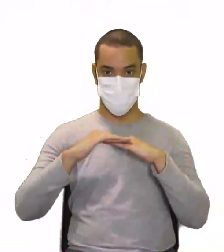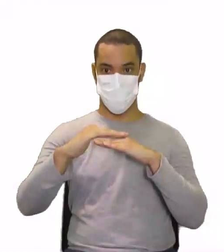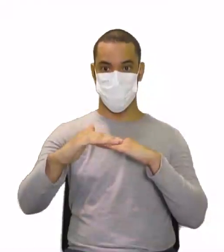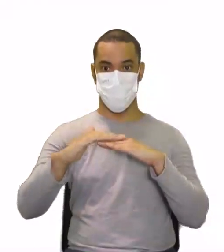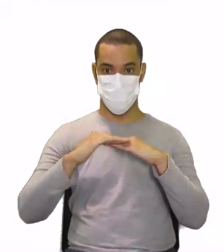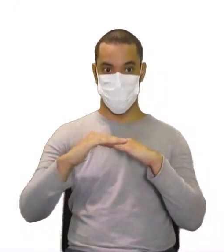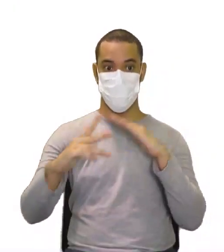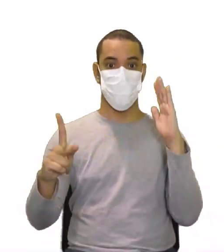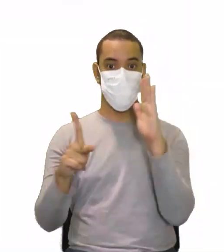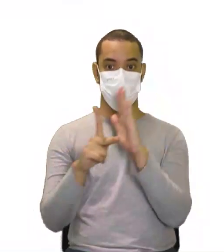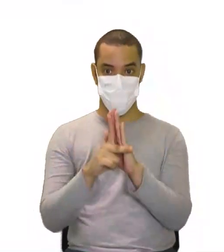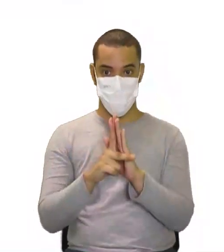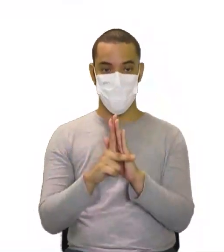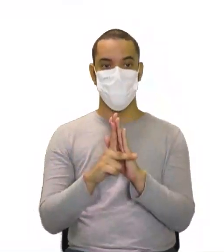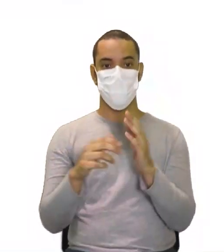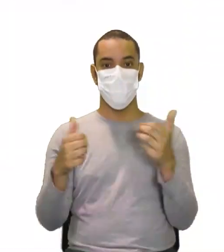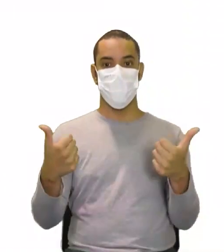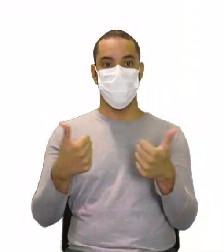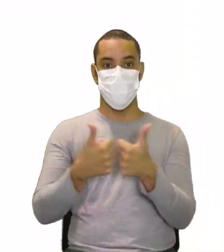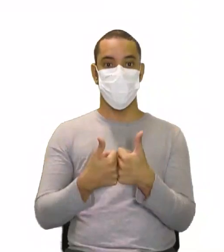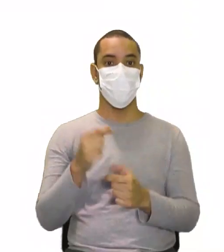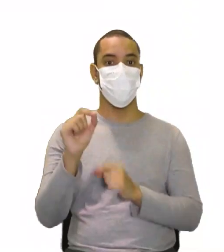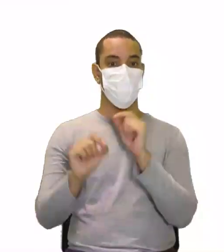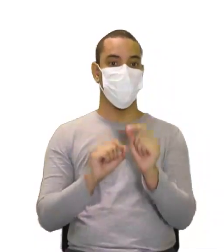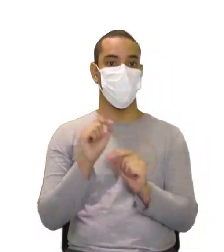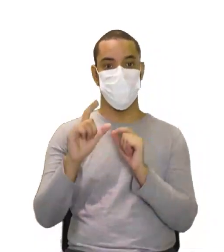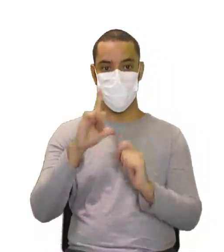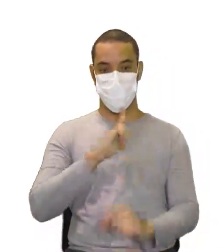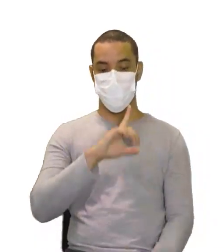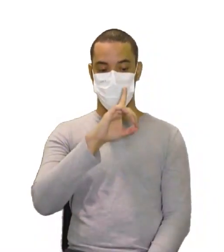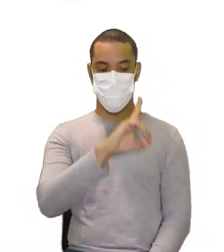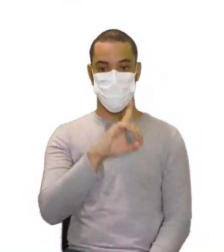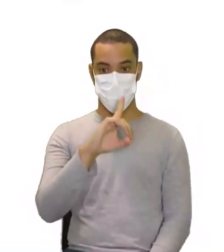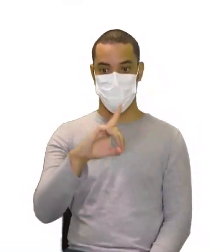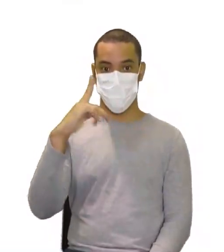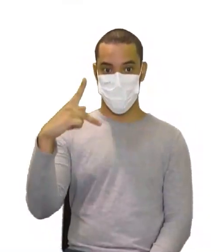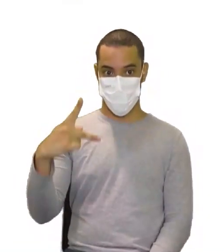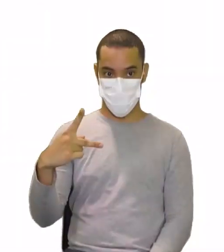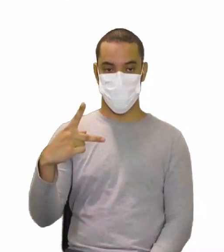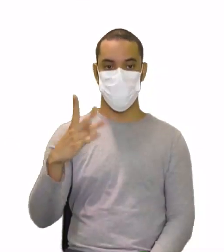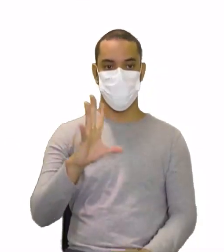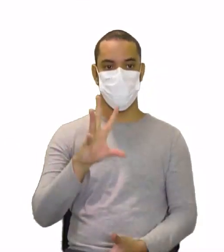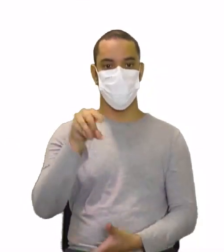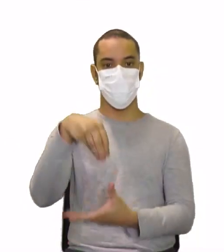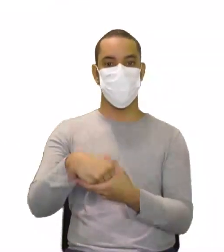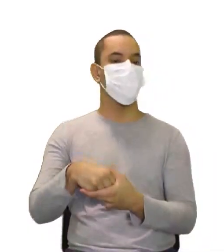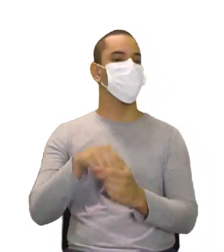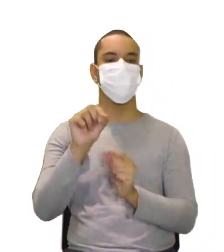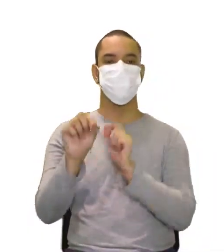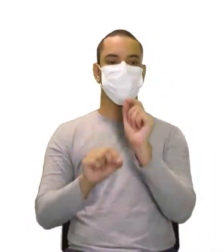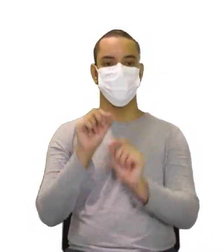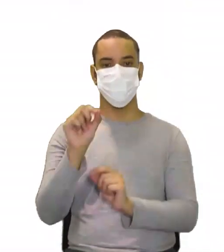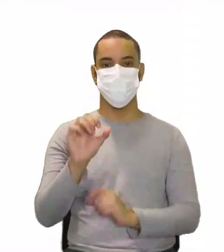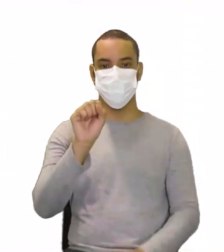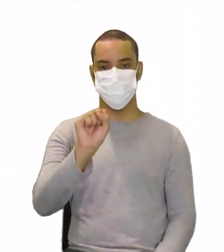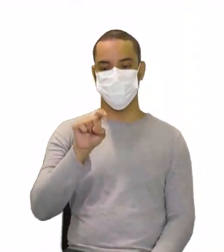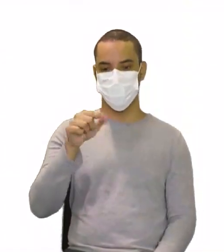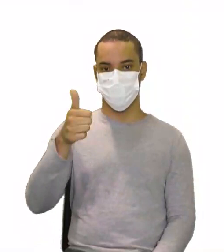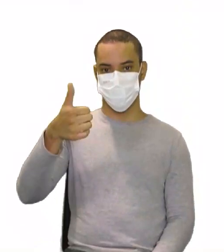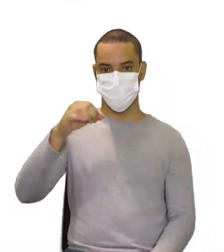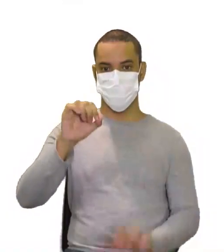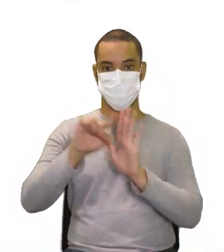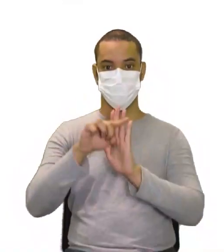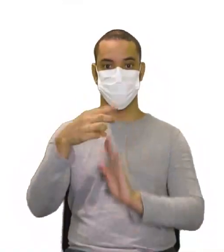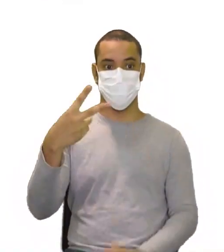próximo à superfície da Terra, sendo criada uma diferença de potencial DDP, olha só aqui, ó, 8 vezes 10 a menos